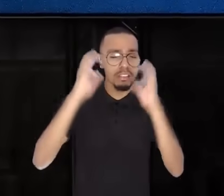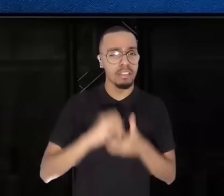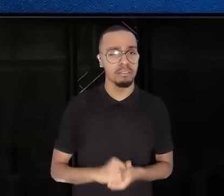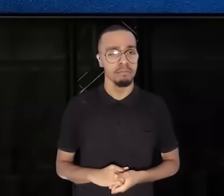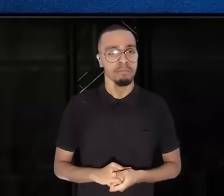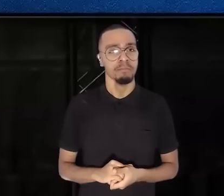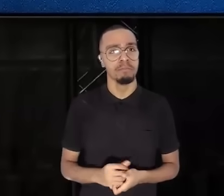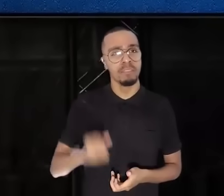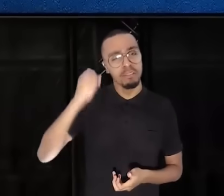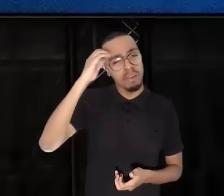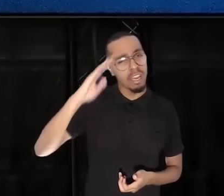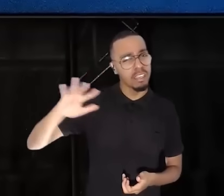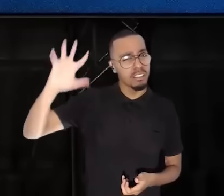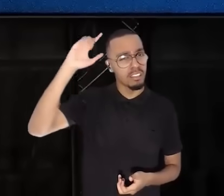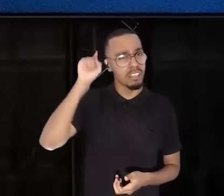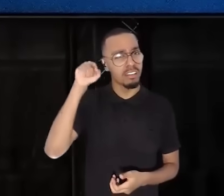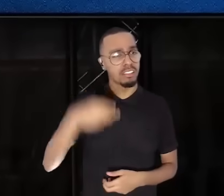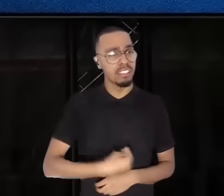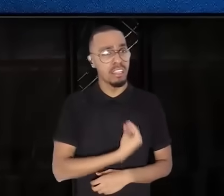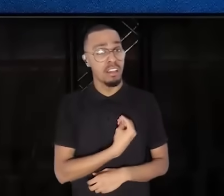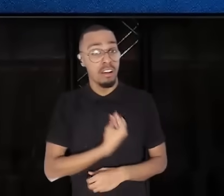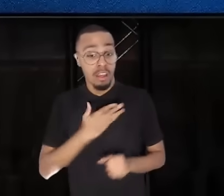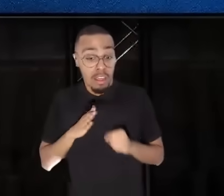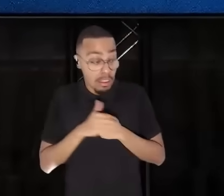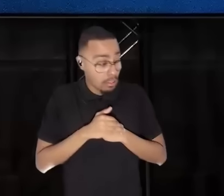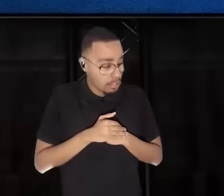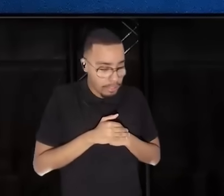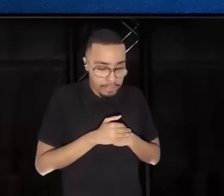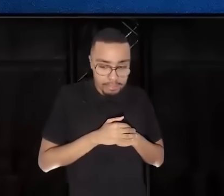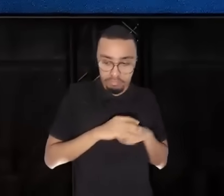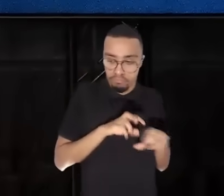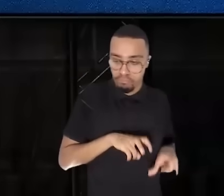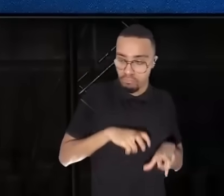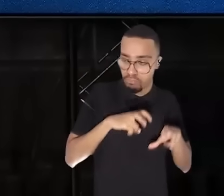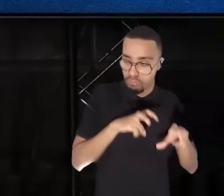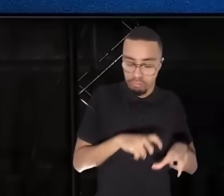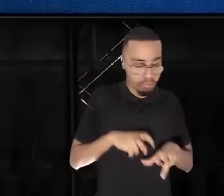Imagine você vivendo escondido no meio da roça,